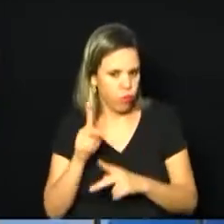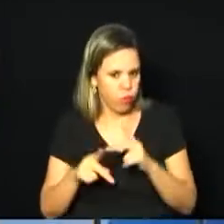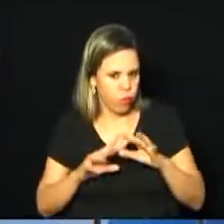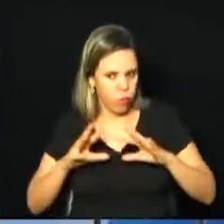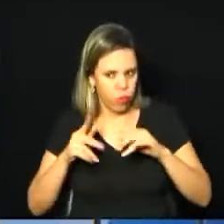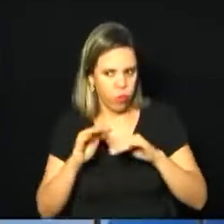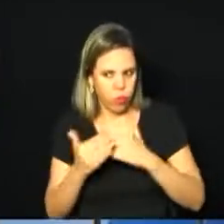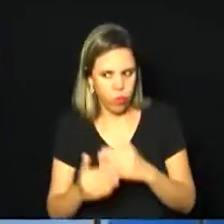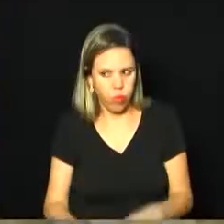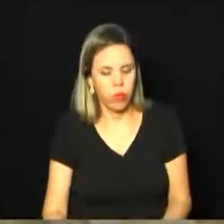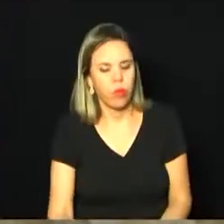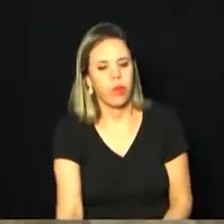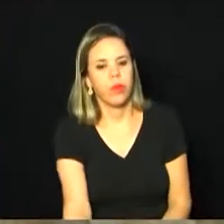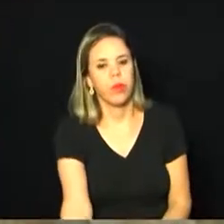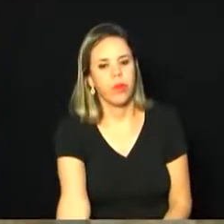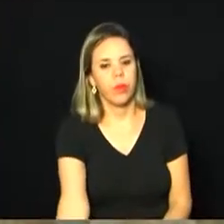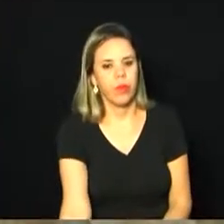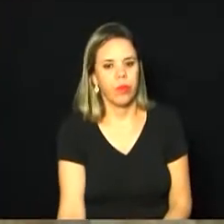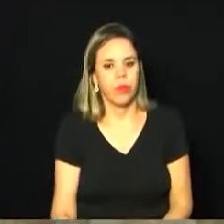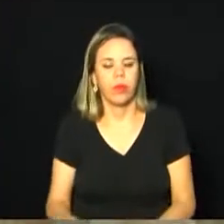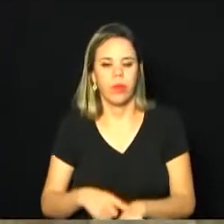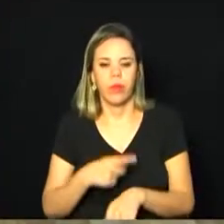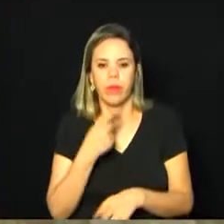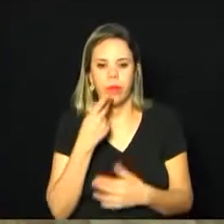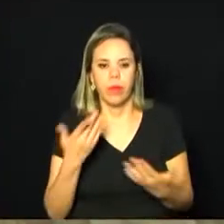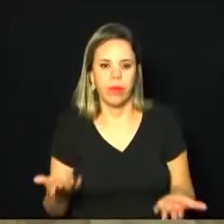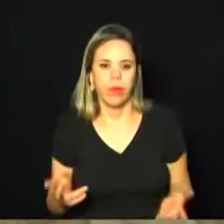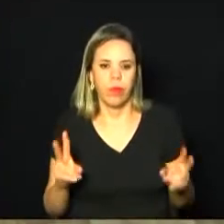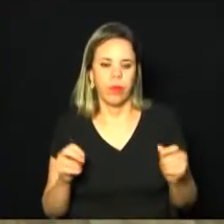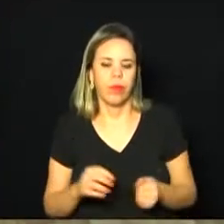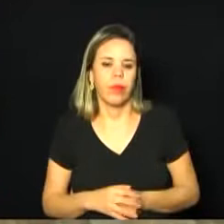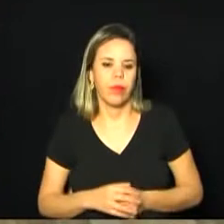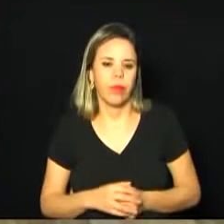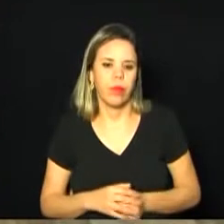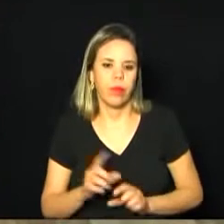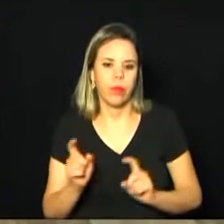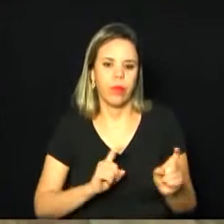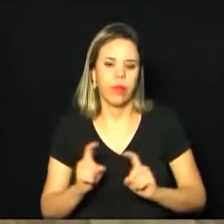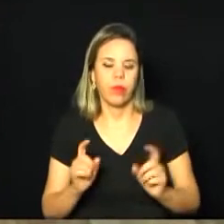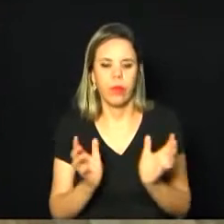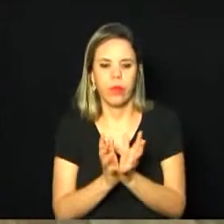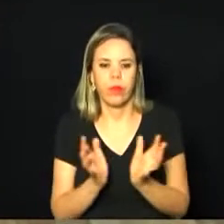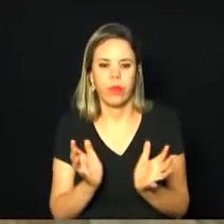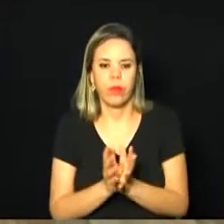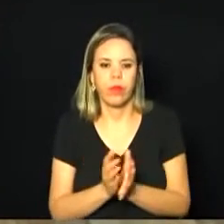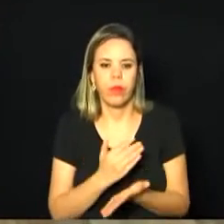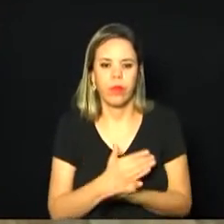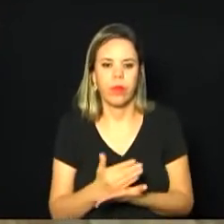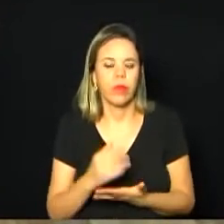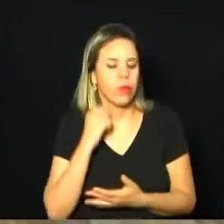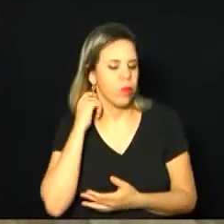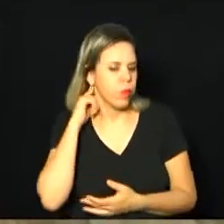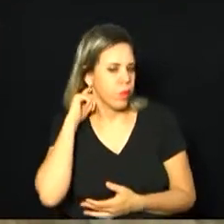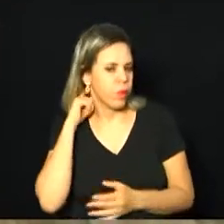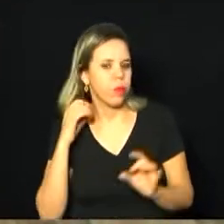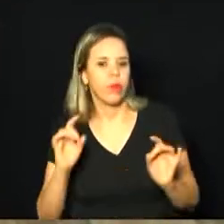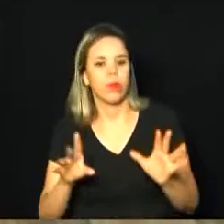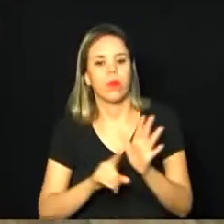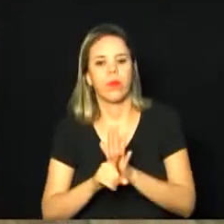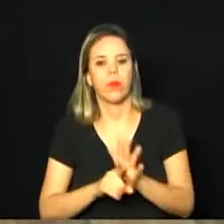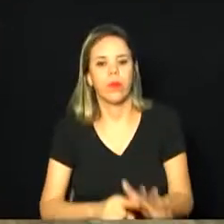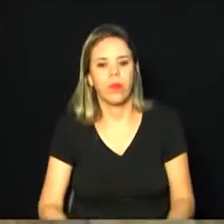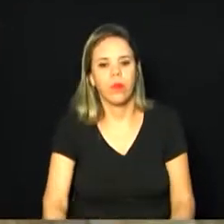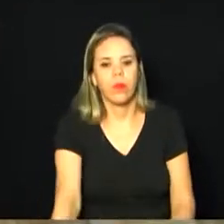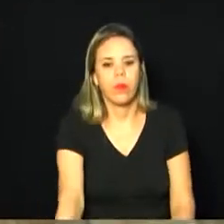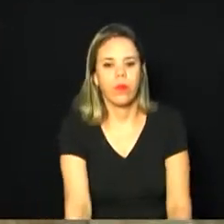toda essa região hora de nós falarmos sobre reunião de comissão e a gente começa a curva que é especial de estudos